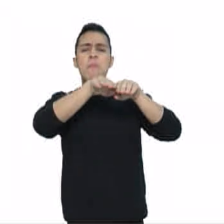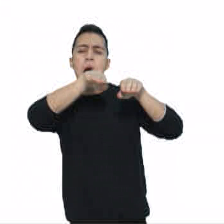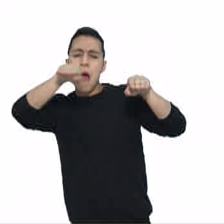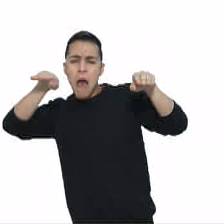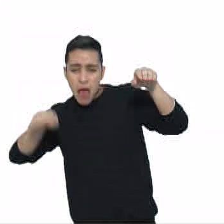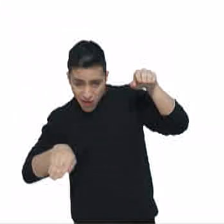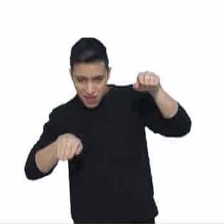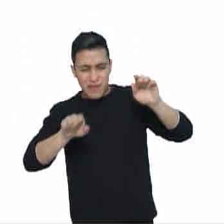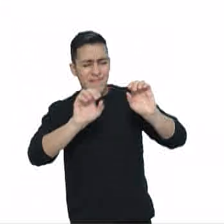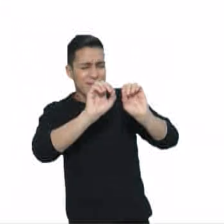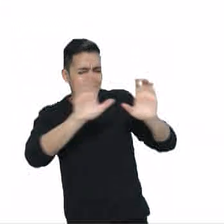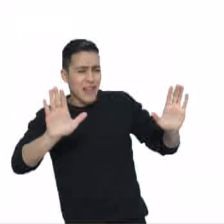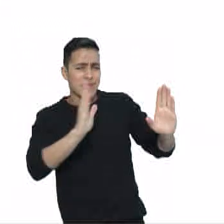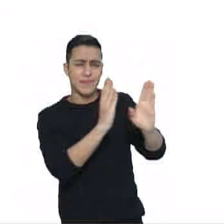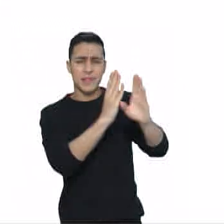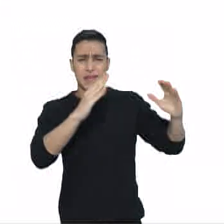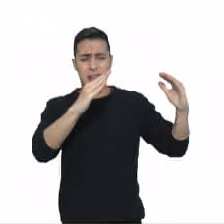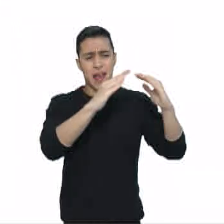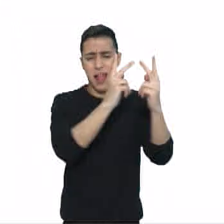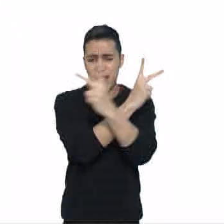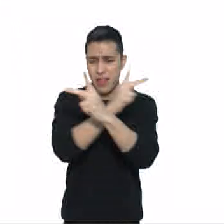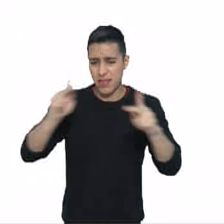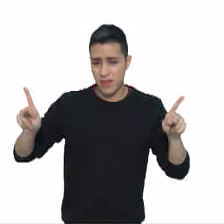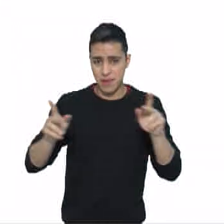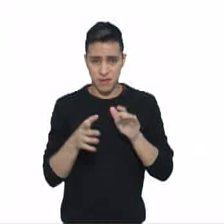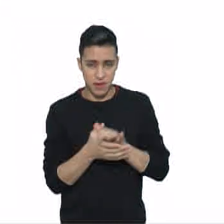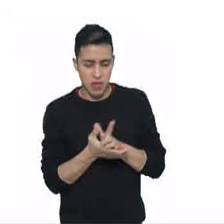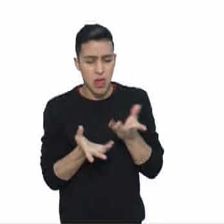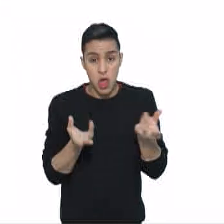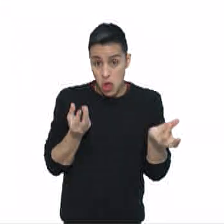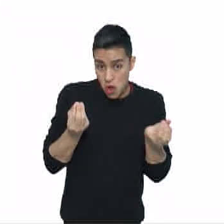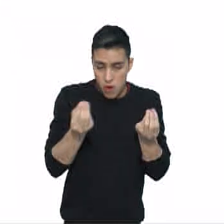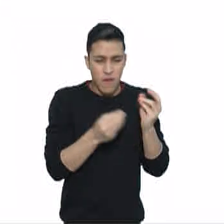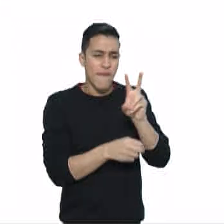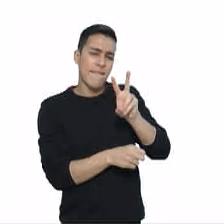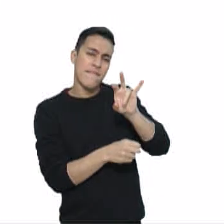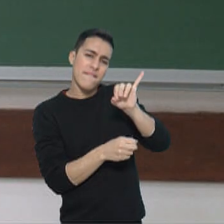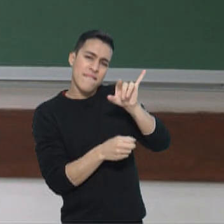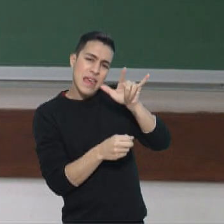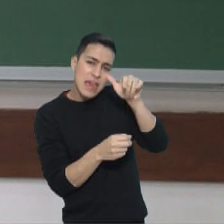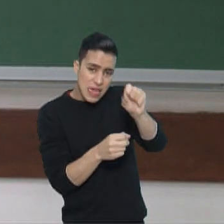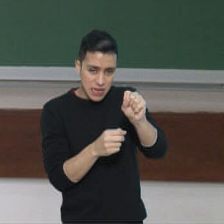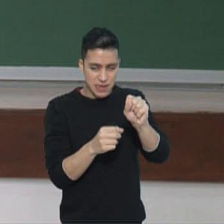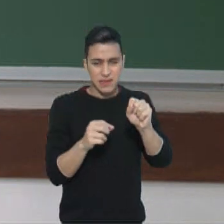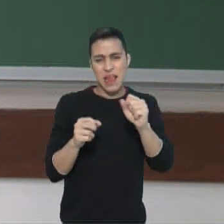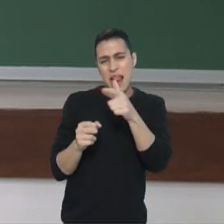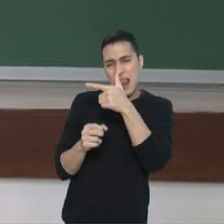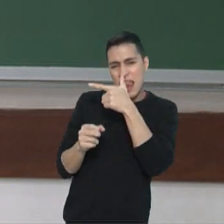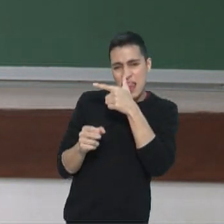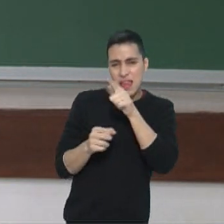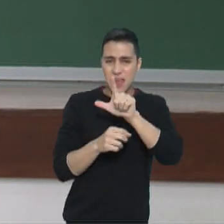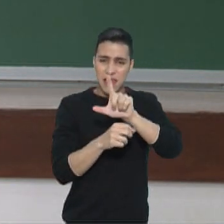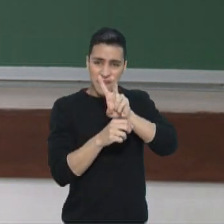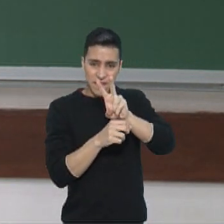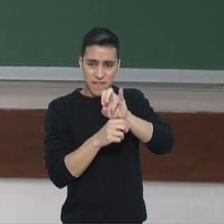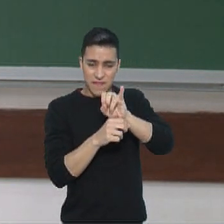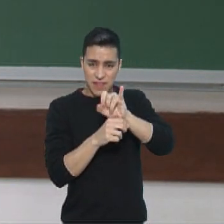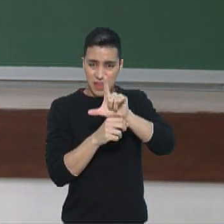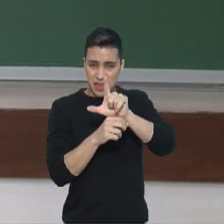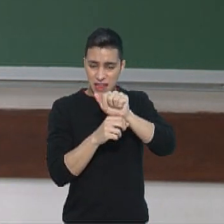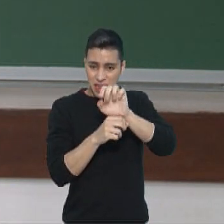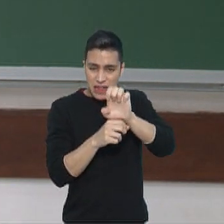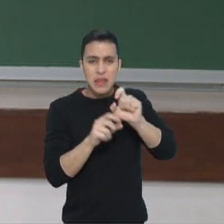implícitas nesses tipos de habitações, certo? Como que eram as vilas? As vilas, em latim, villae, ok?